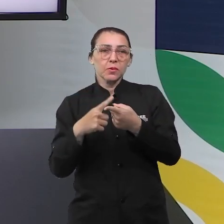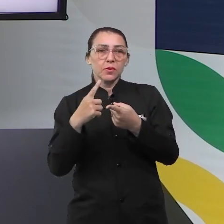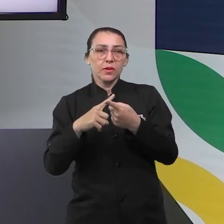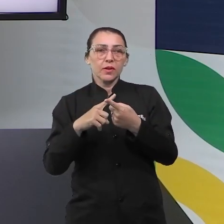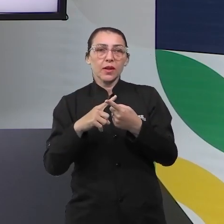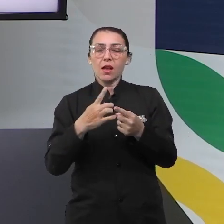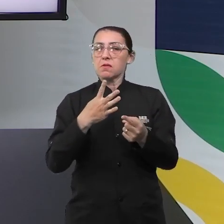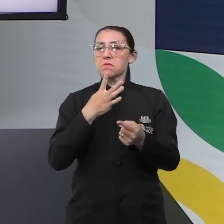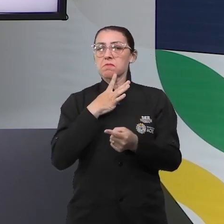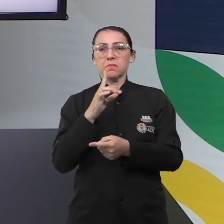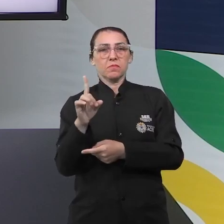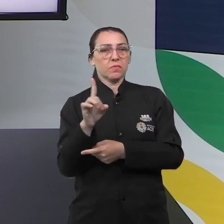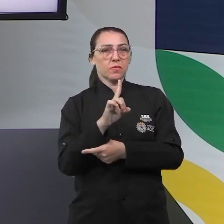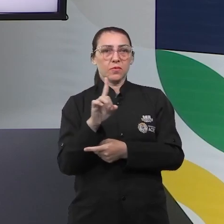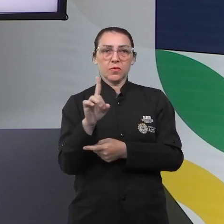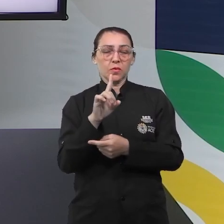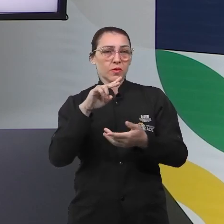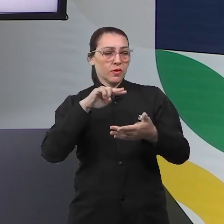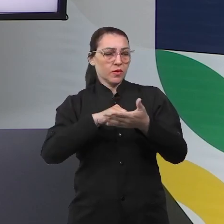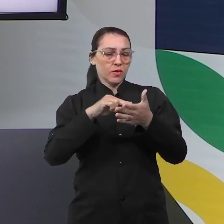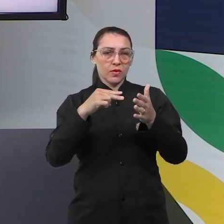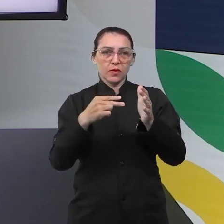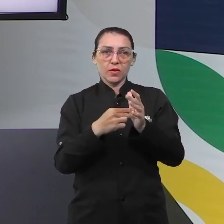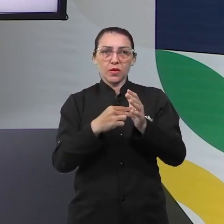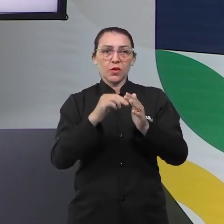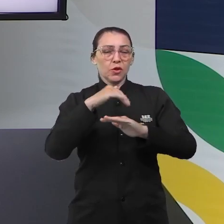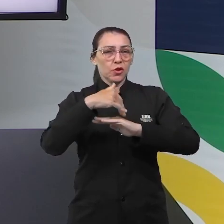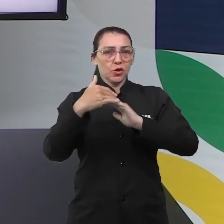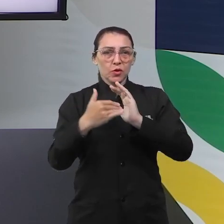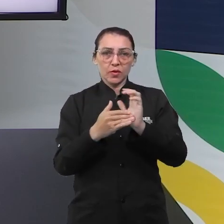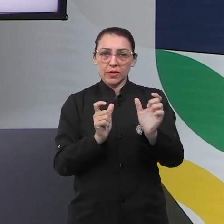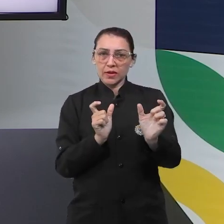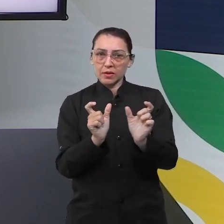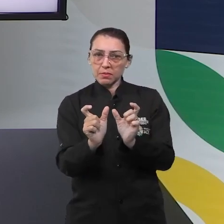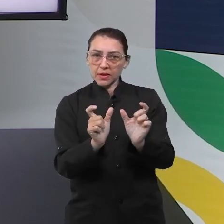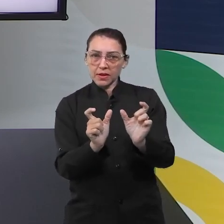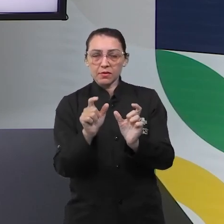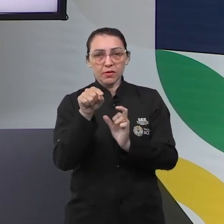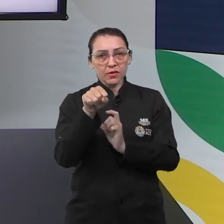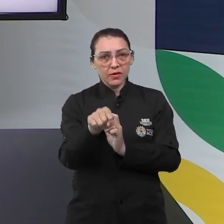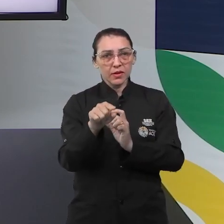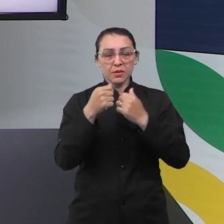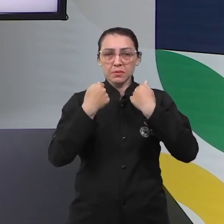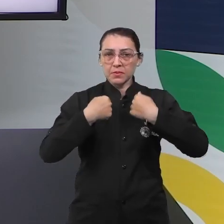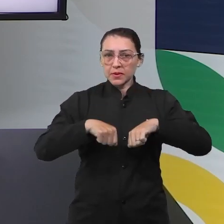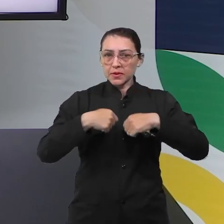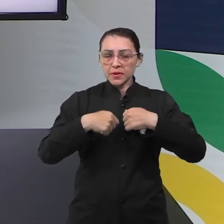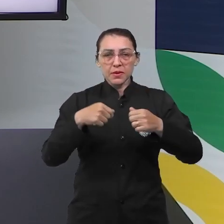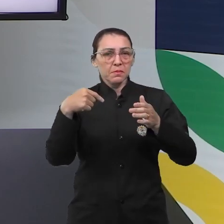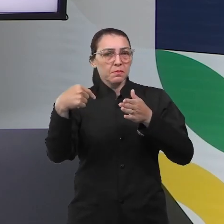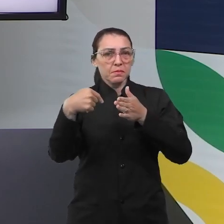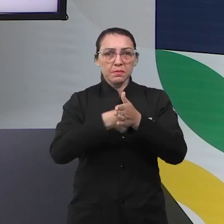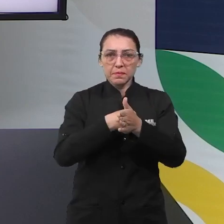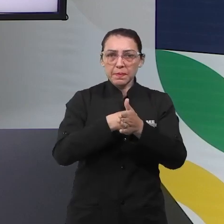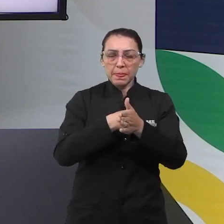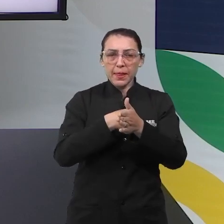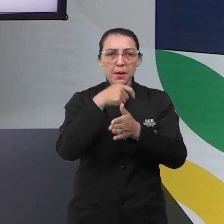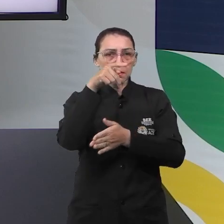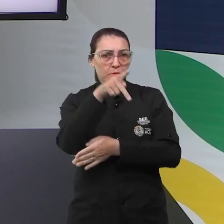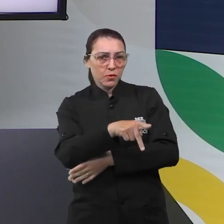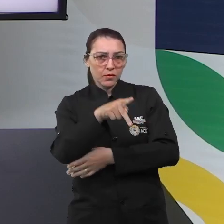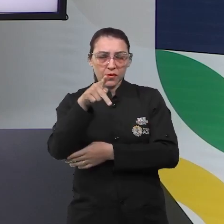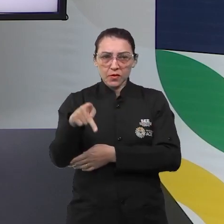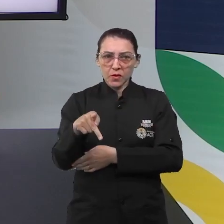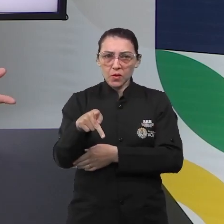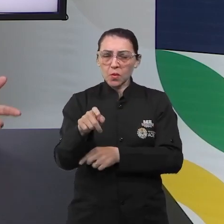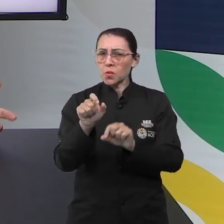não conhecemos o significado de todas as palavras. Então, vocês devem estar se perguntando, professora,